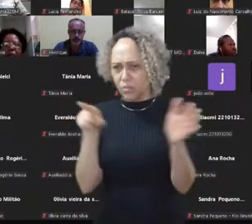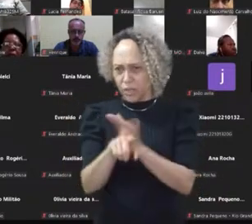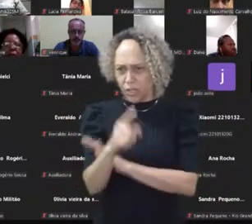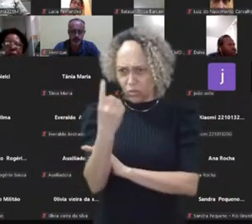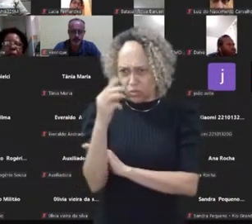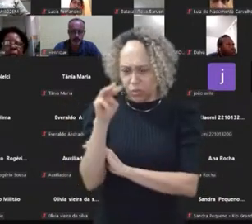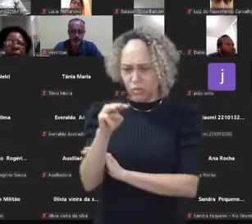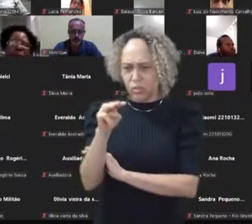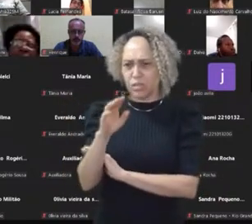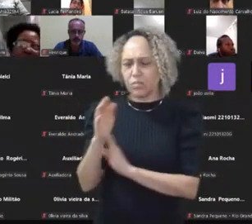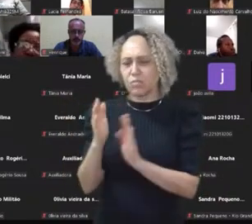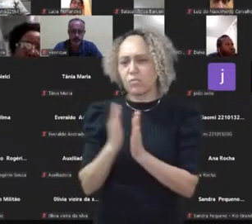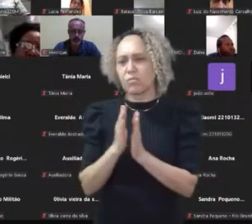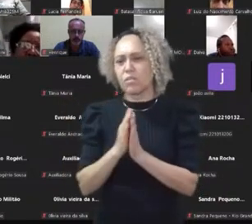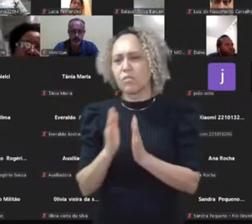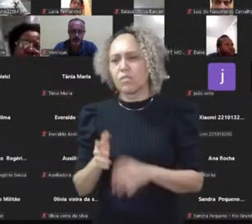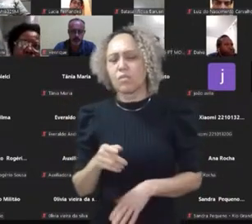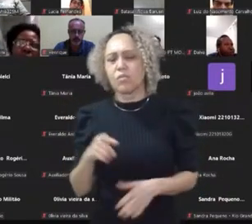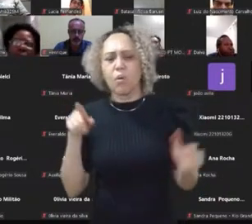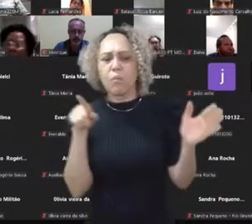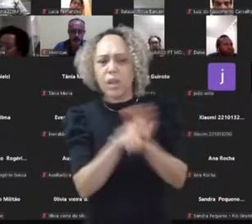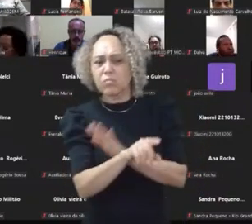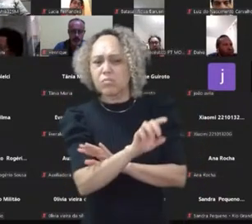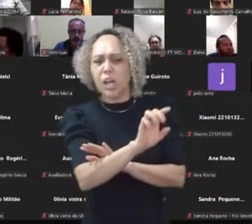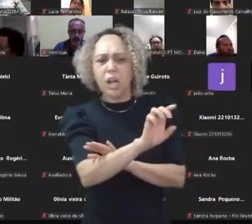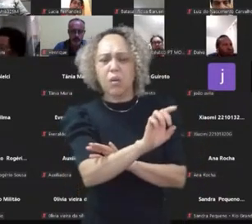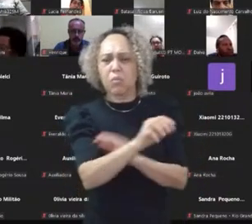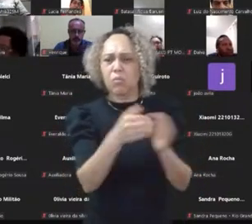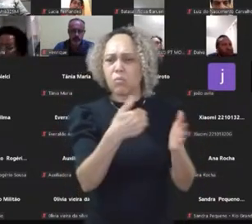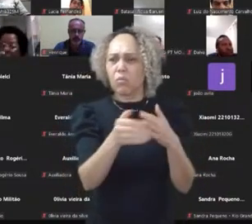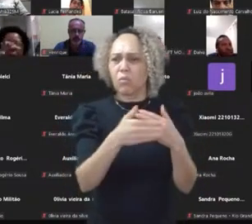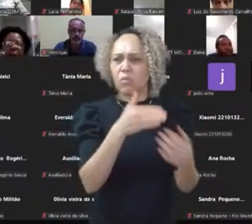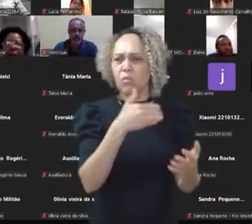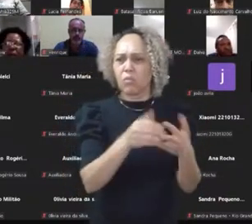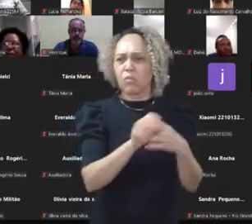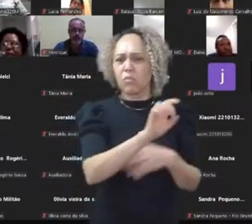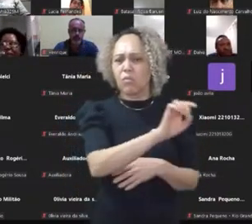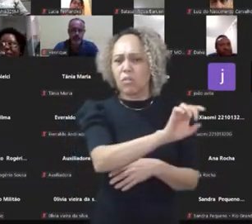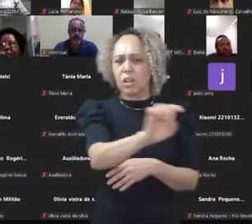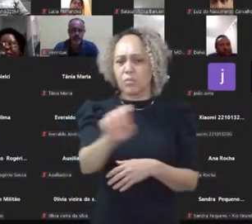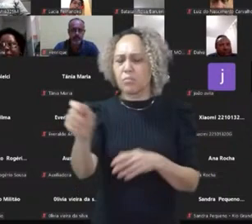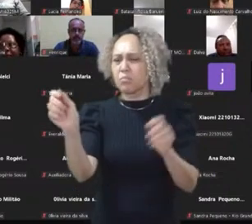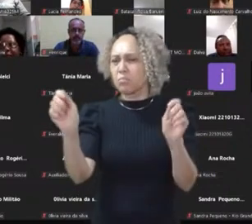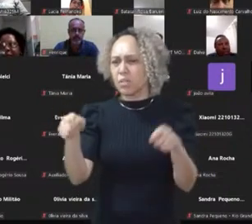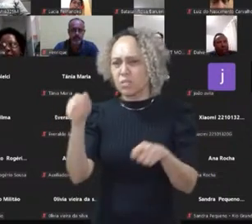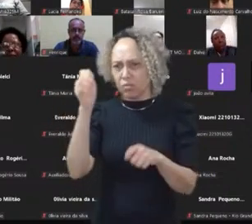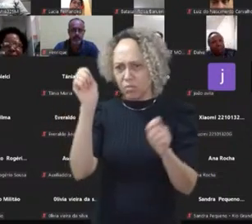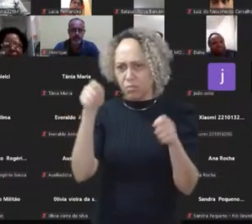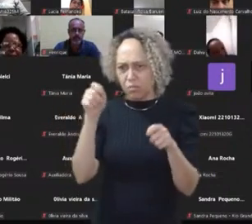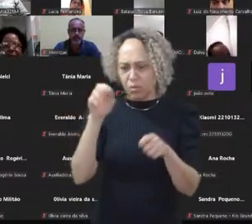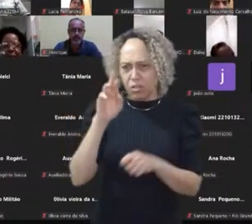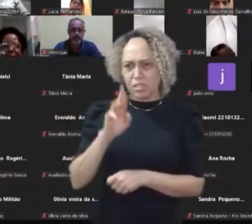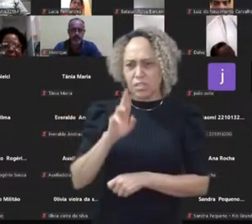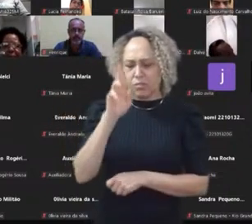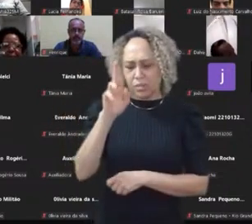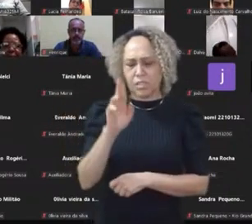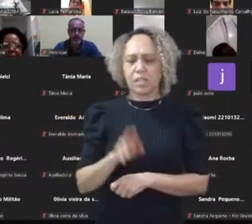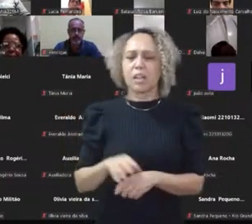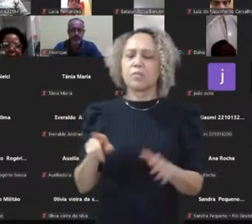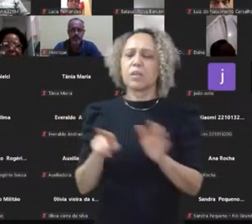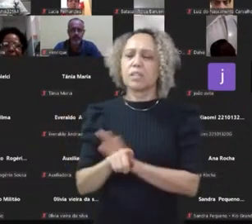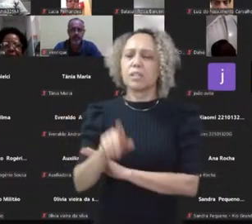queria enfim quem que puder responder ser pro até agora o companheiro Thiago não respondeu vamos